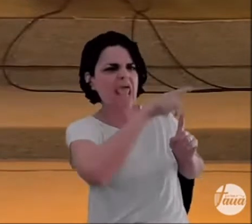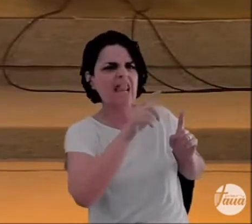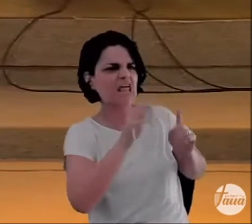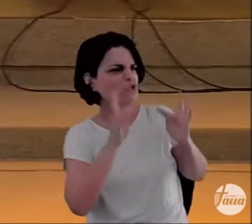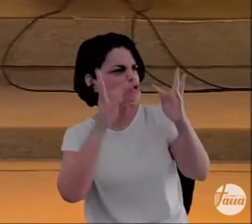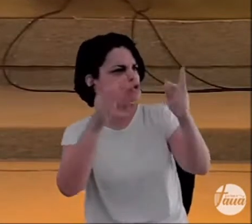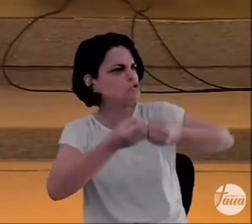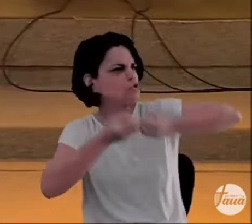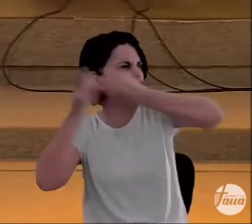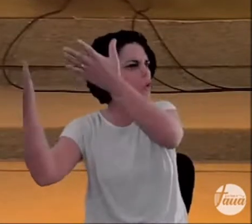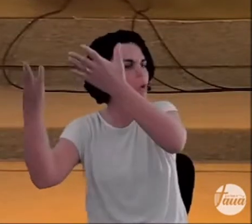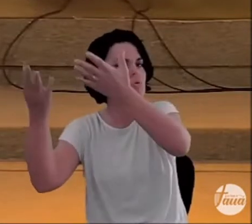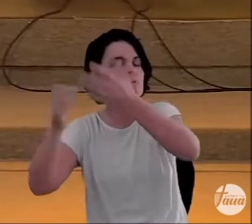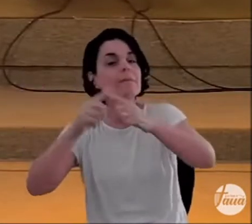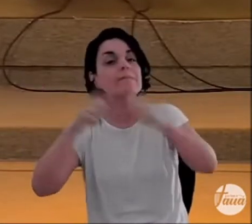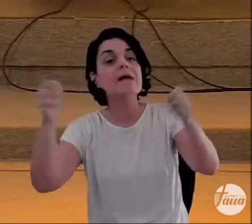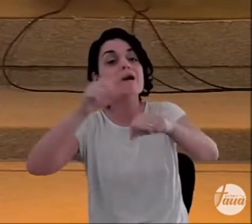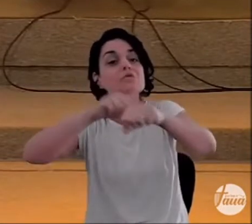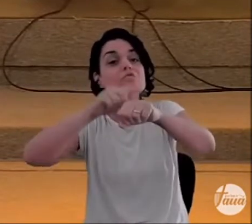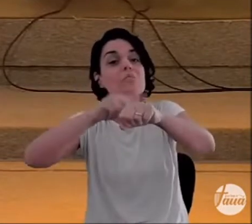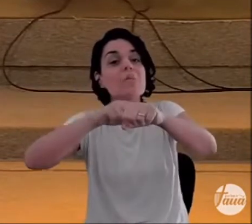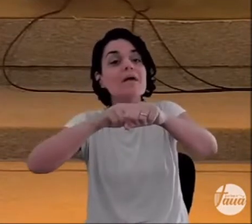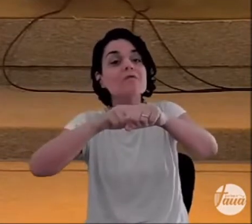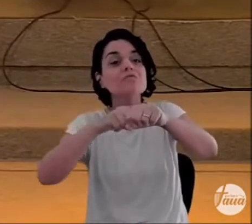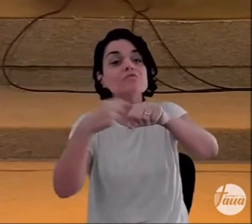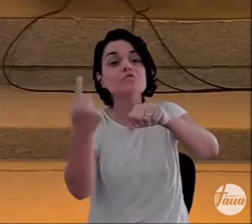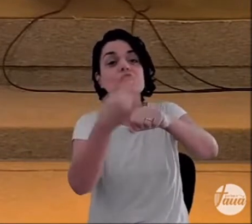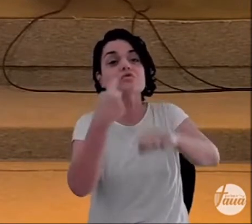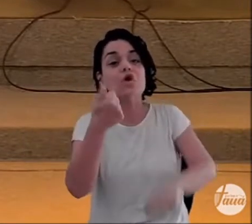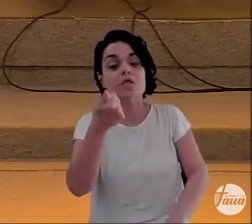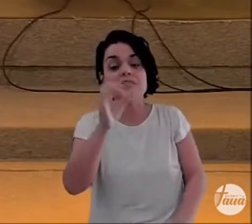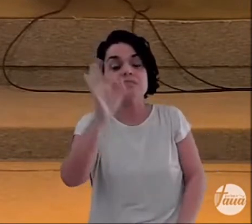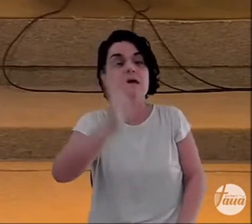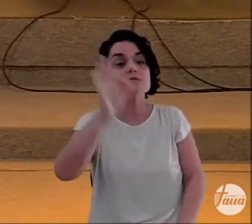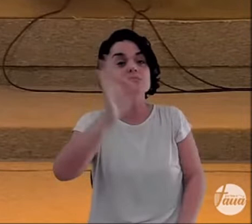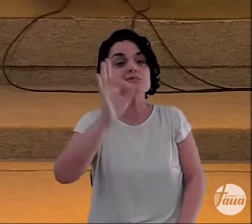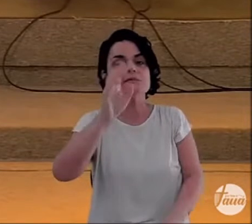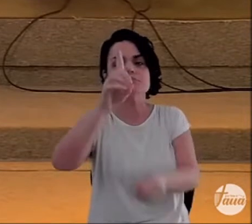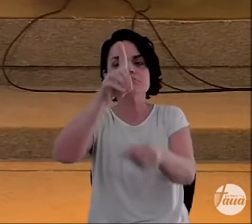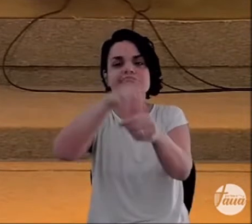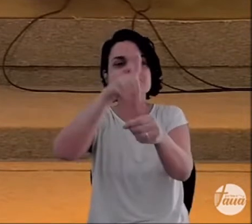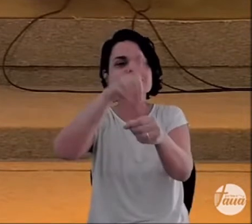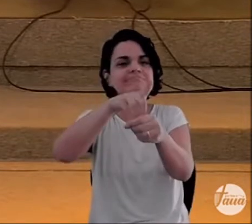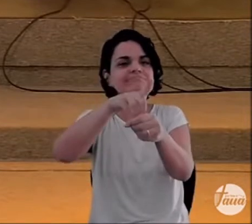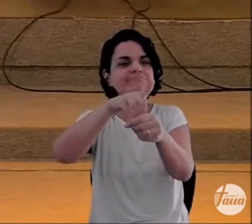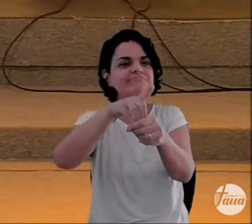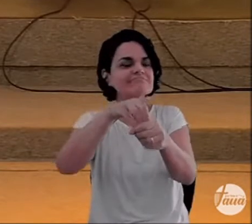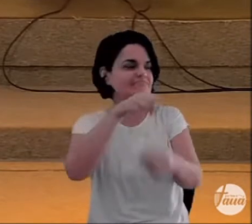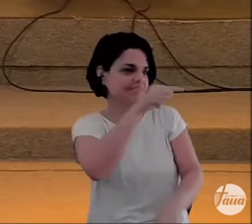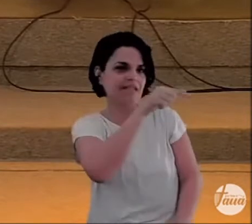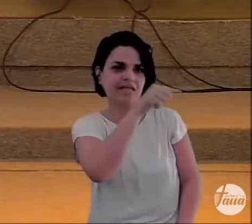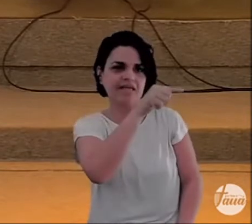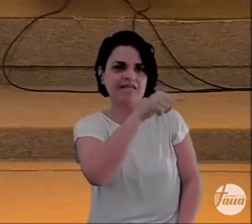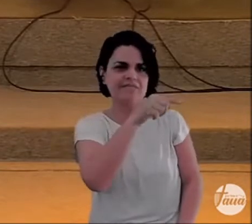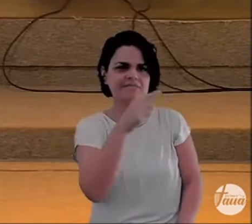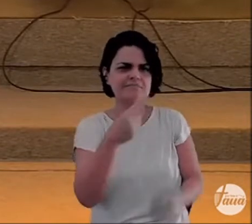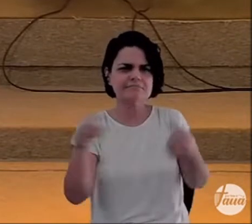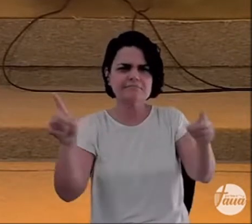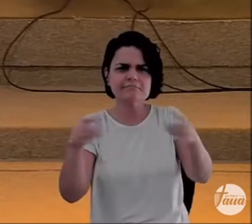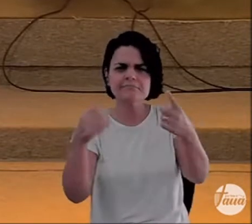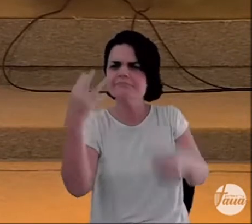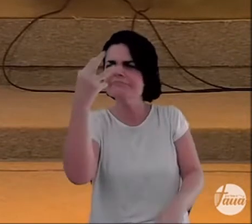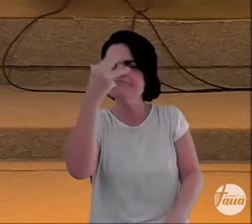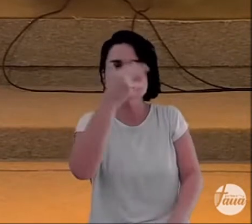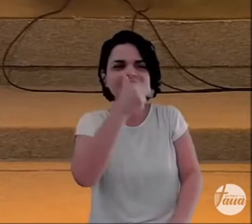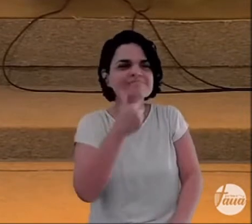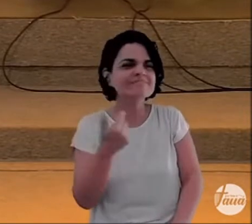Esse hino lindo, maravilhoso, ele foi colocado geralmente dentro do momento do ofertório. O Novo